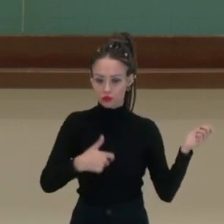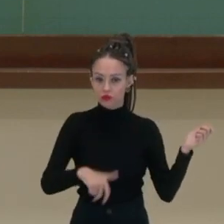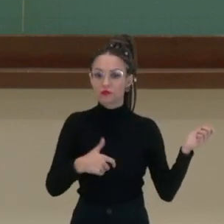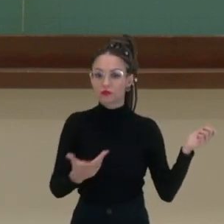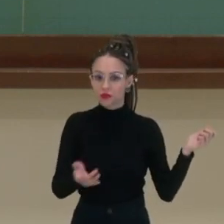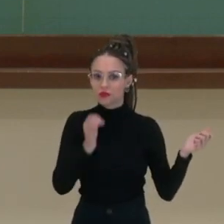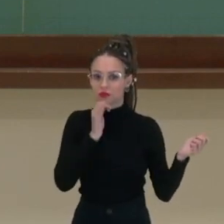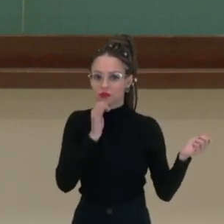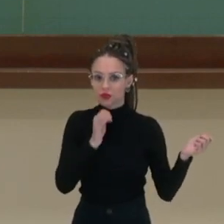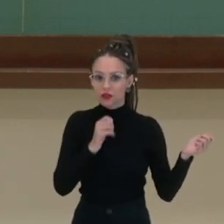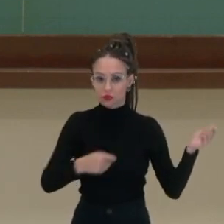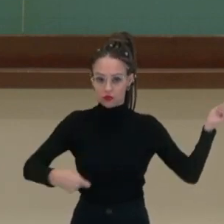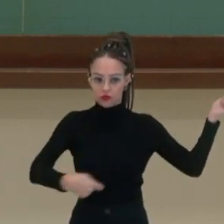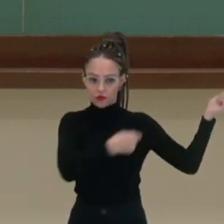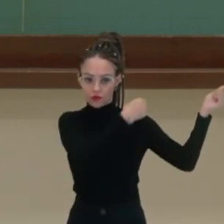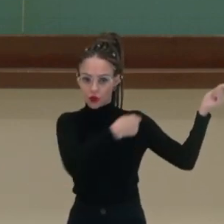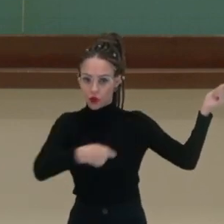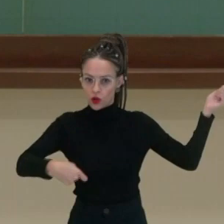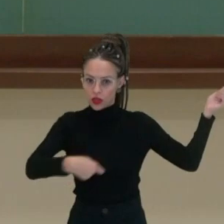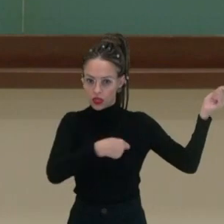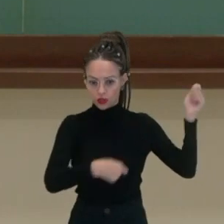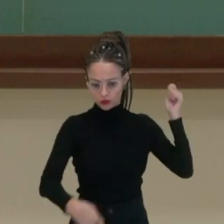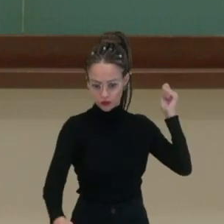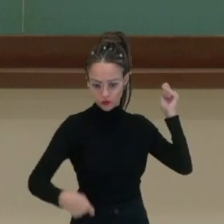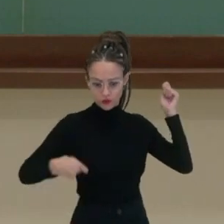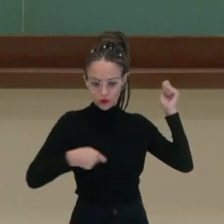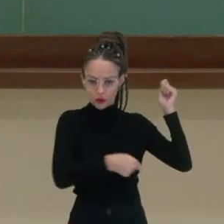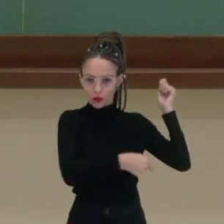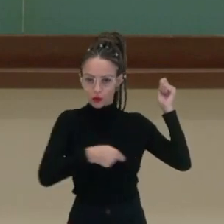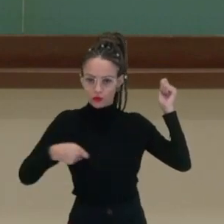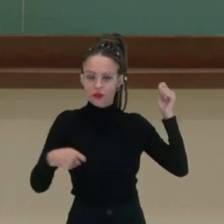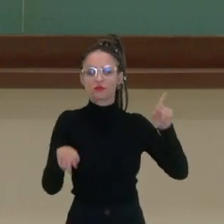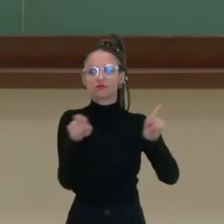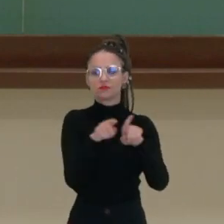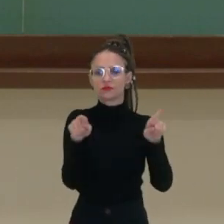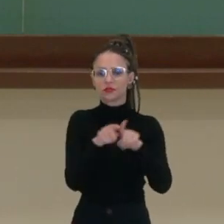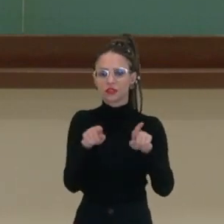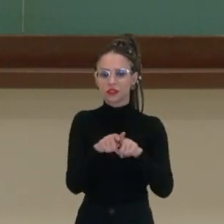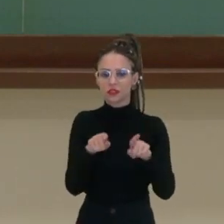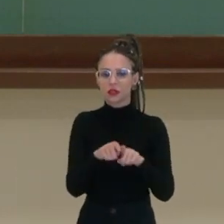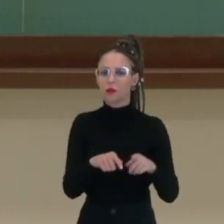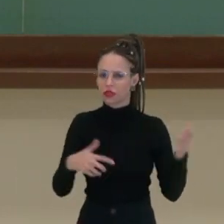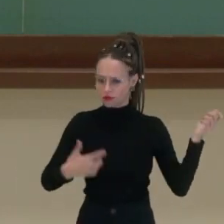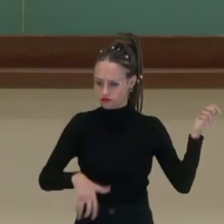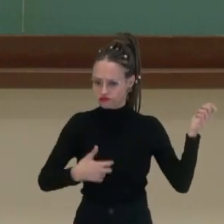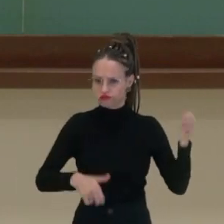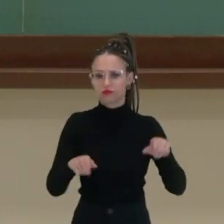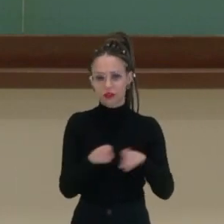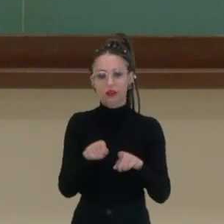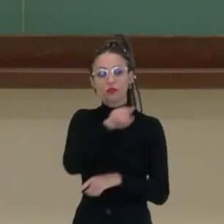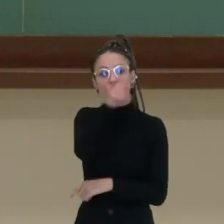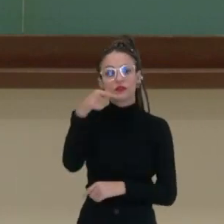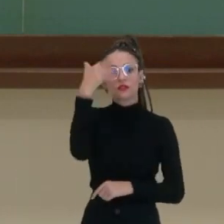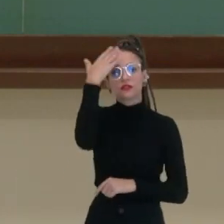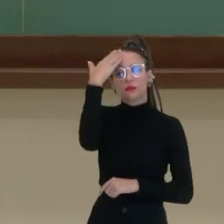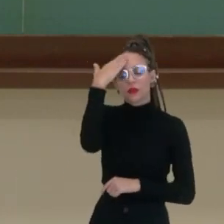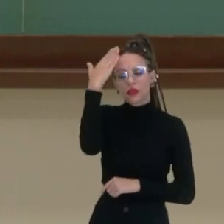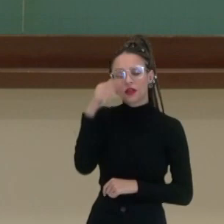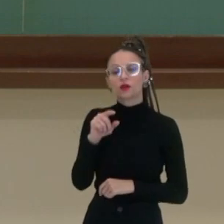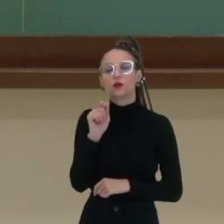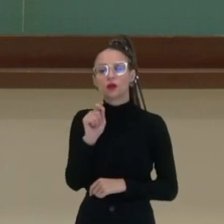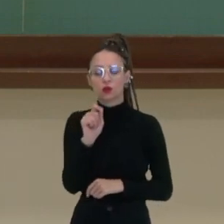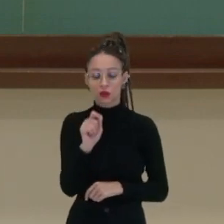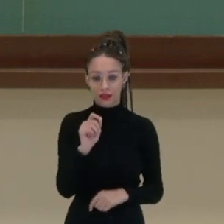por exemplo o violino, violoncelo, né, e também o baixo, o contrabaixo. Você sabia que